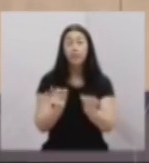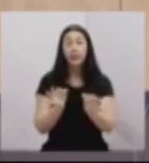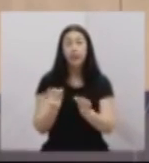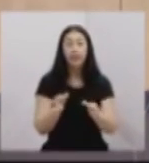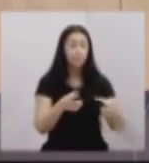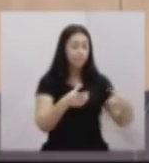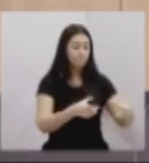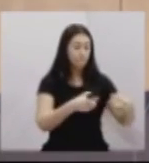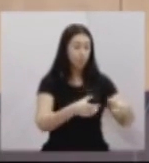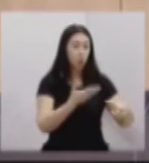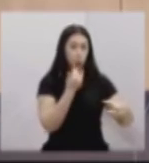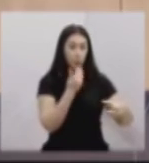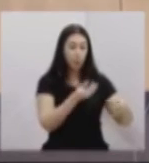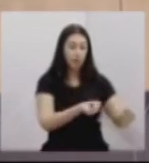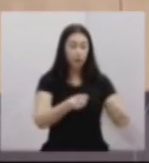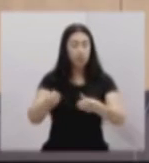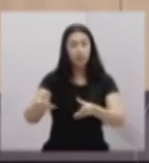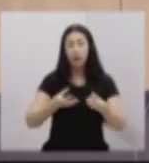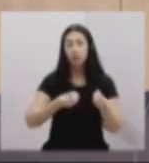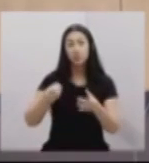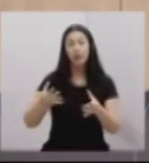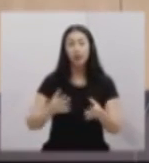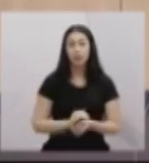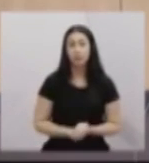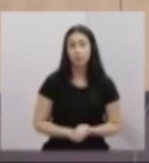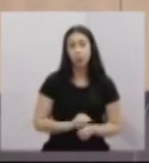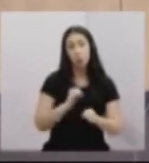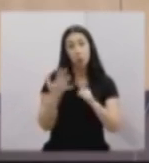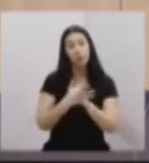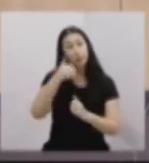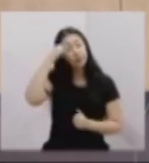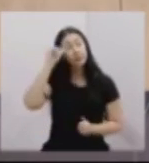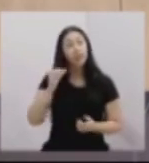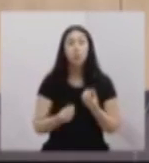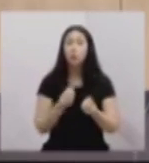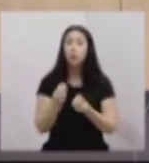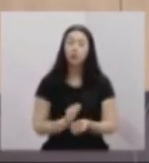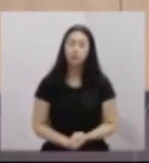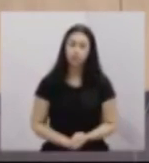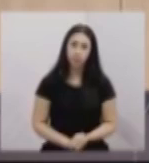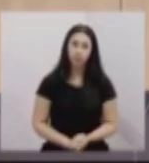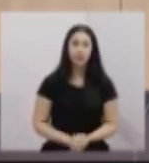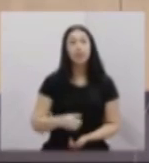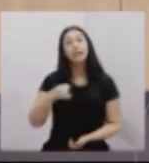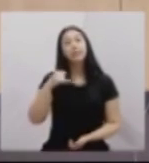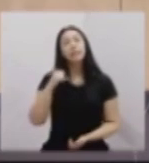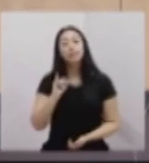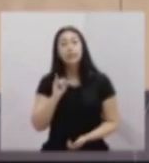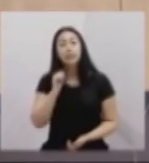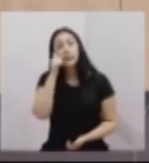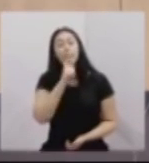da marmitex, objetivando impedir a propagação do Covid-19? Em caso de pais ou